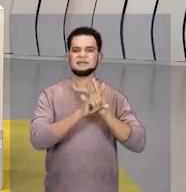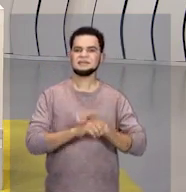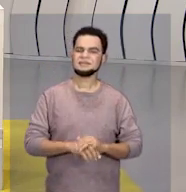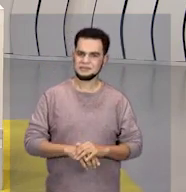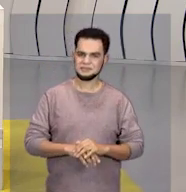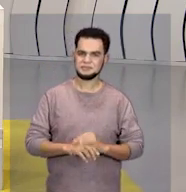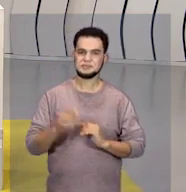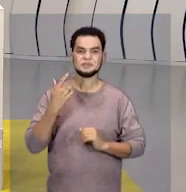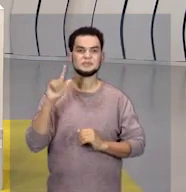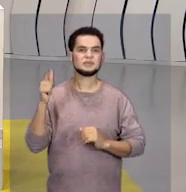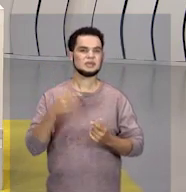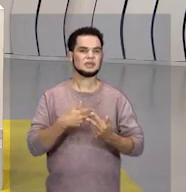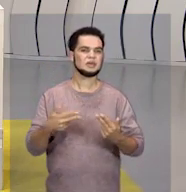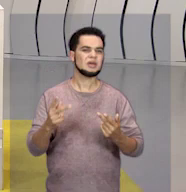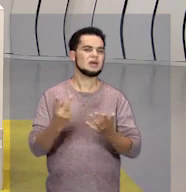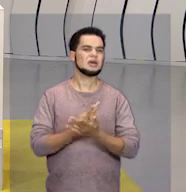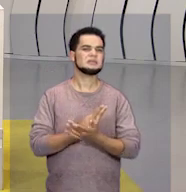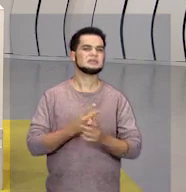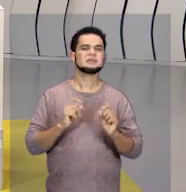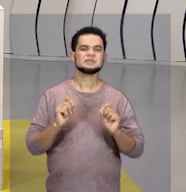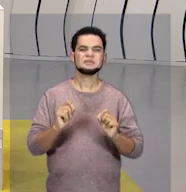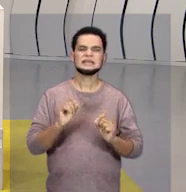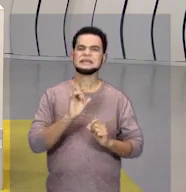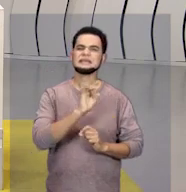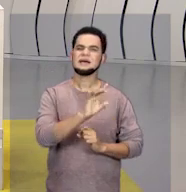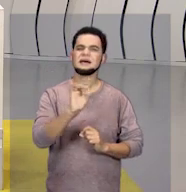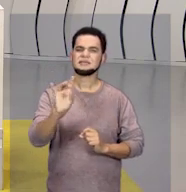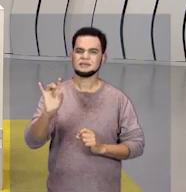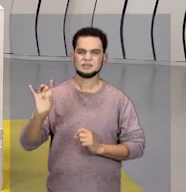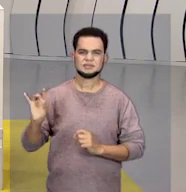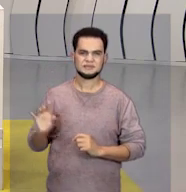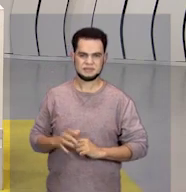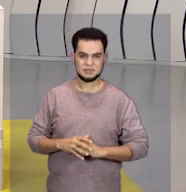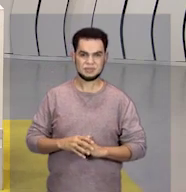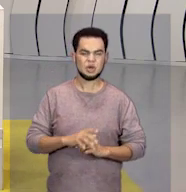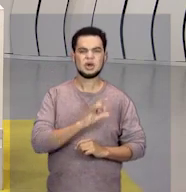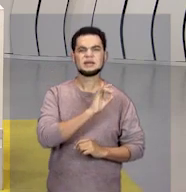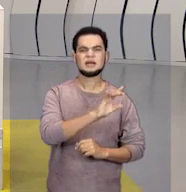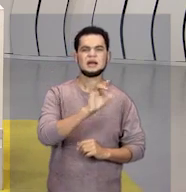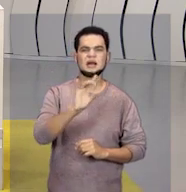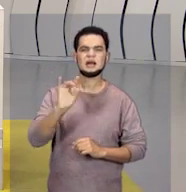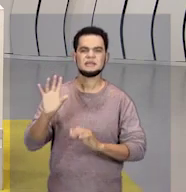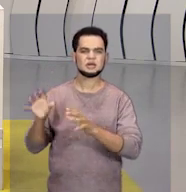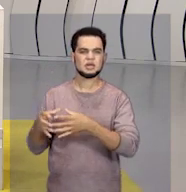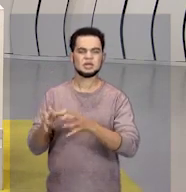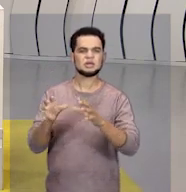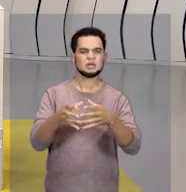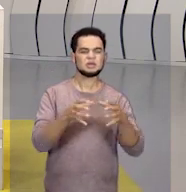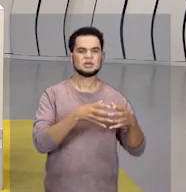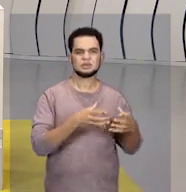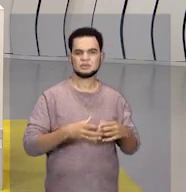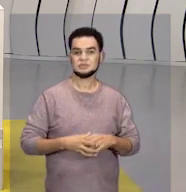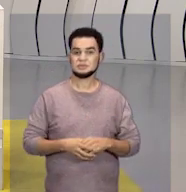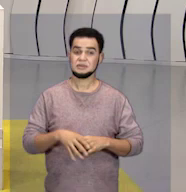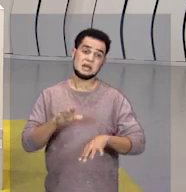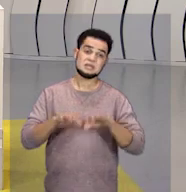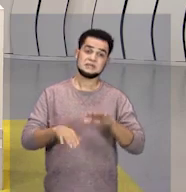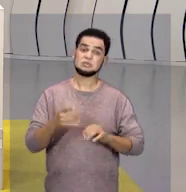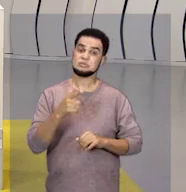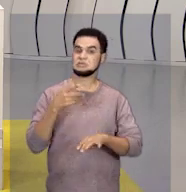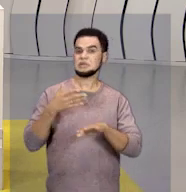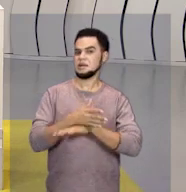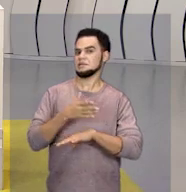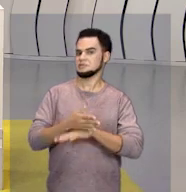de fato com cada indivíduo, com cada grupo, que muitas vezes não tem acesso a